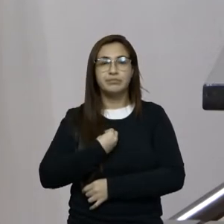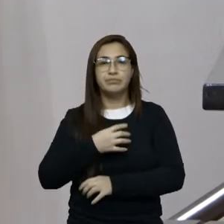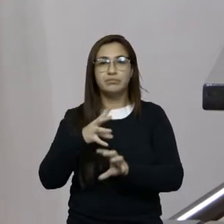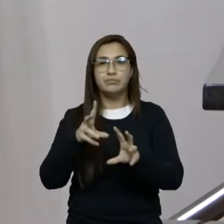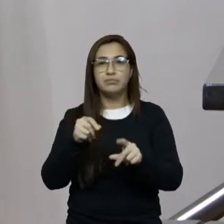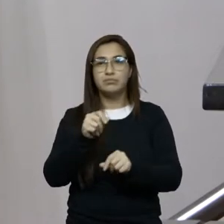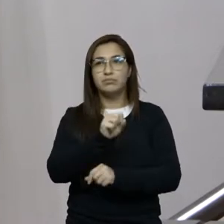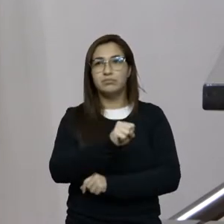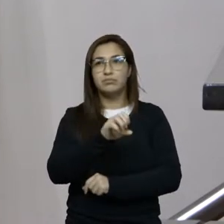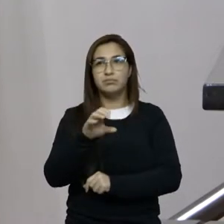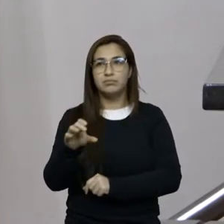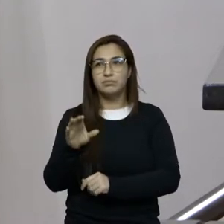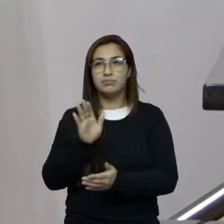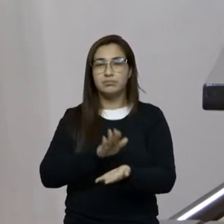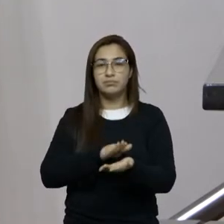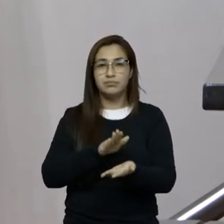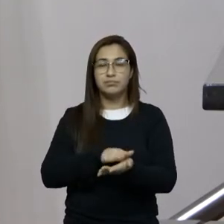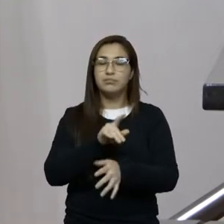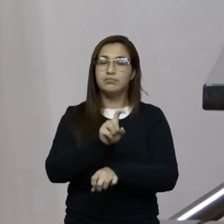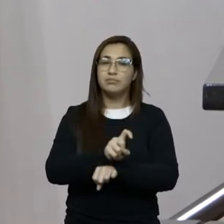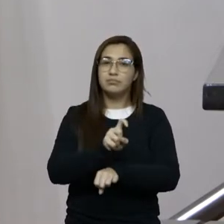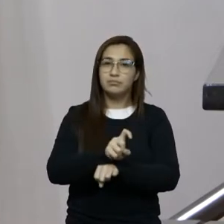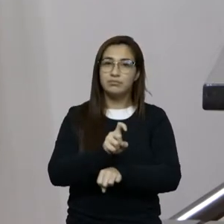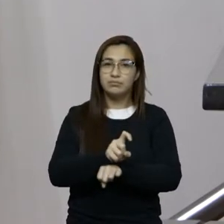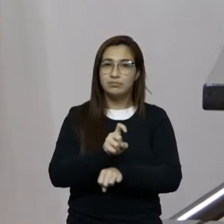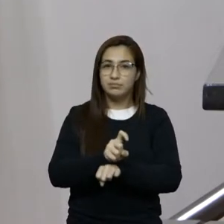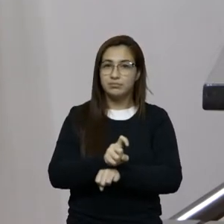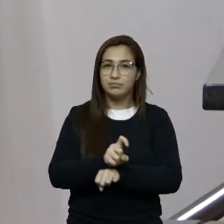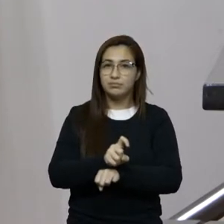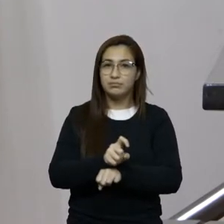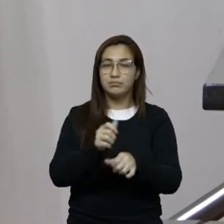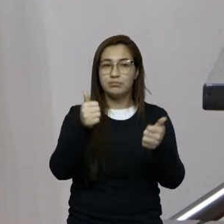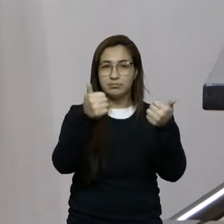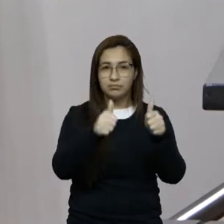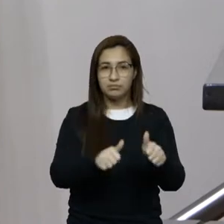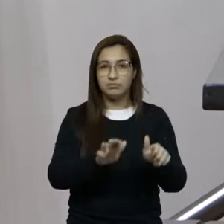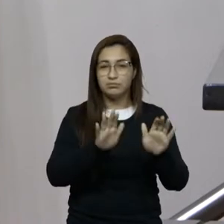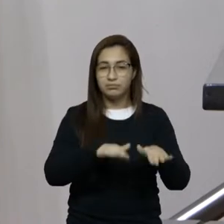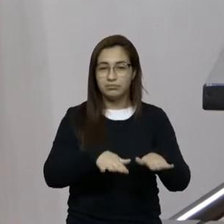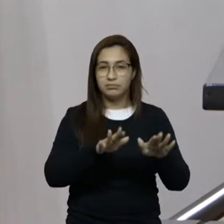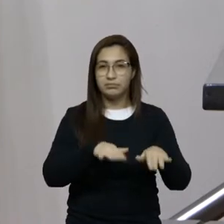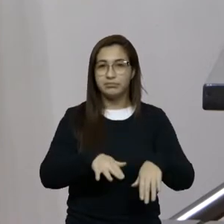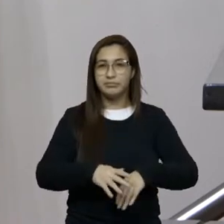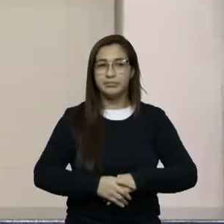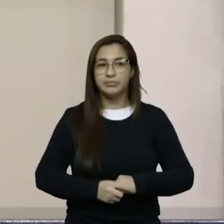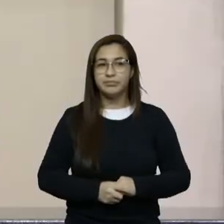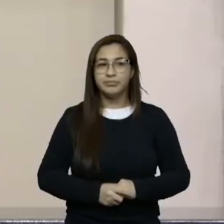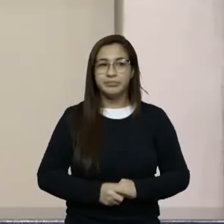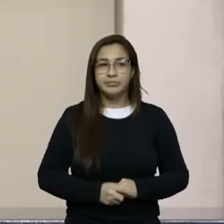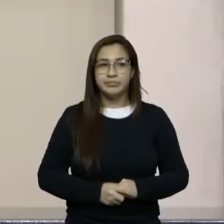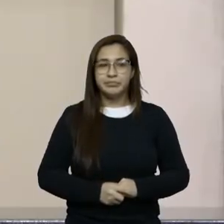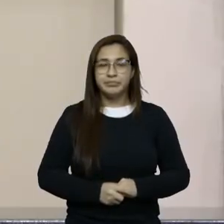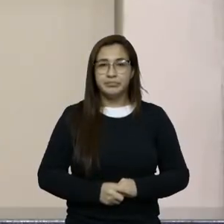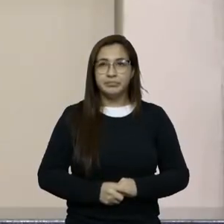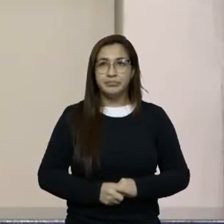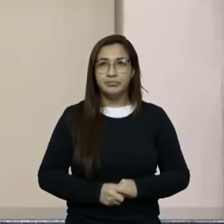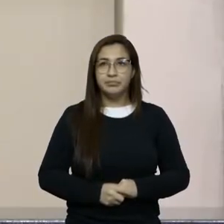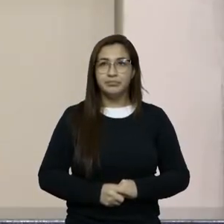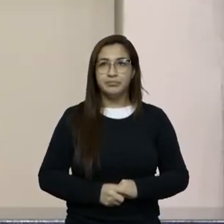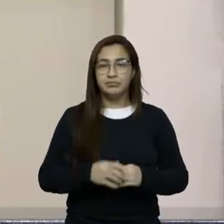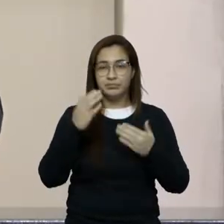Catarinense Parabéns Araranguá viva a Nossa Senhora Mãe dos Homens e obrigado Deputado José Milton Scheffer